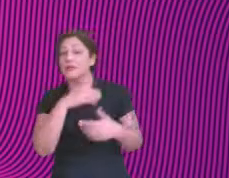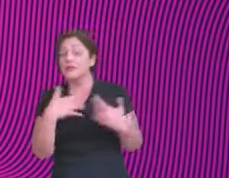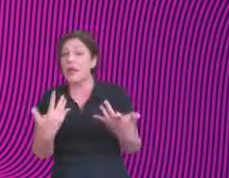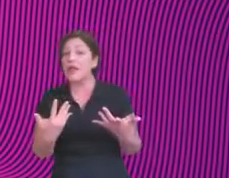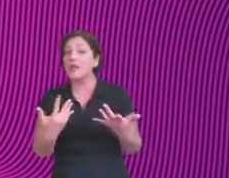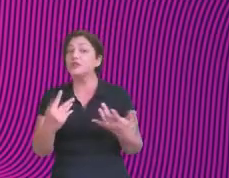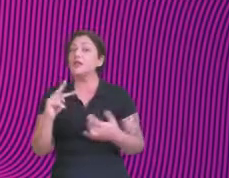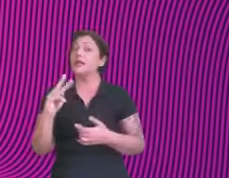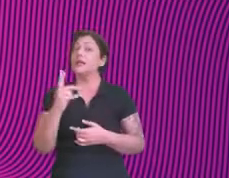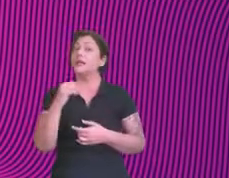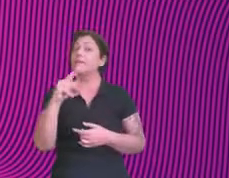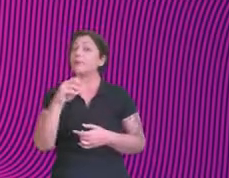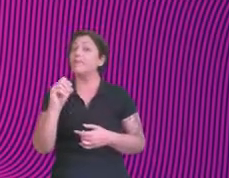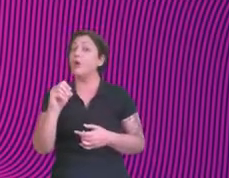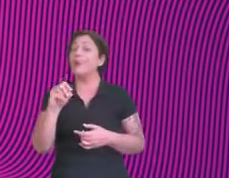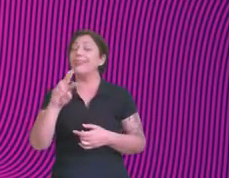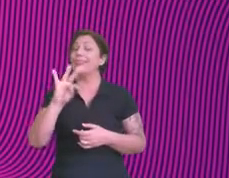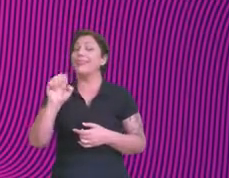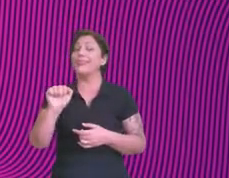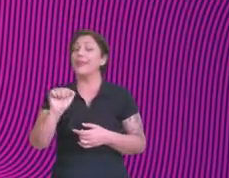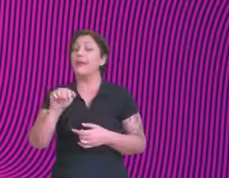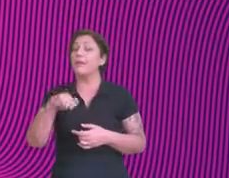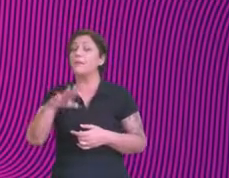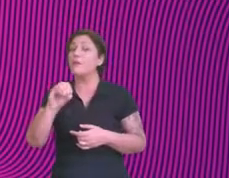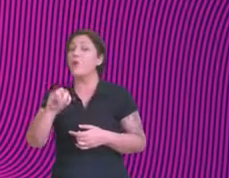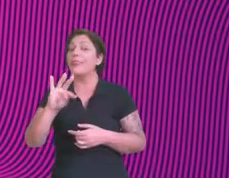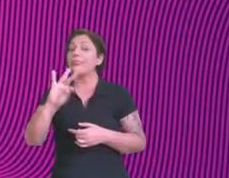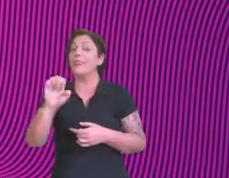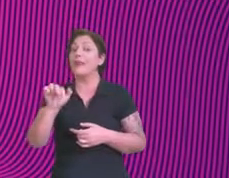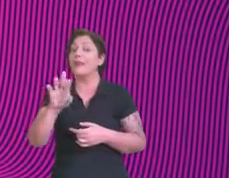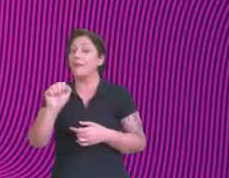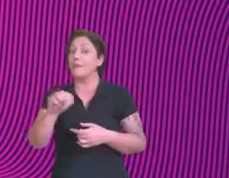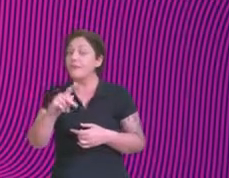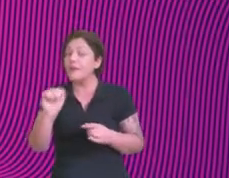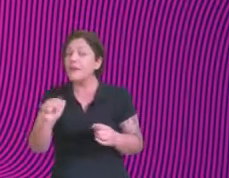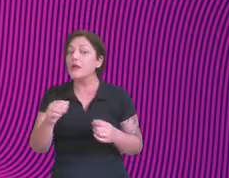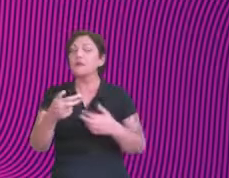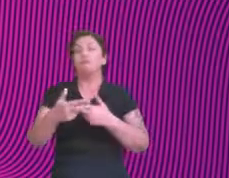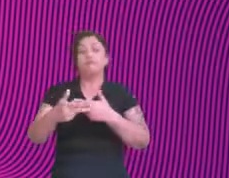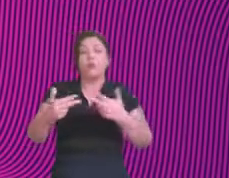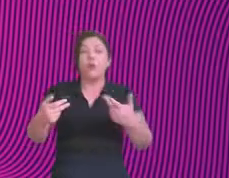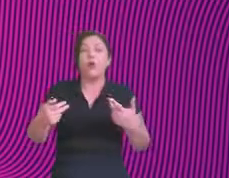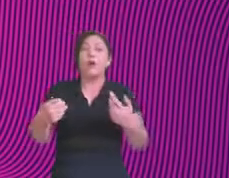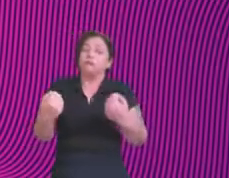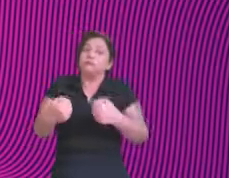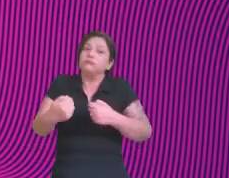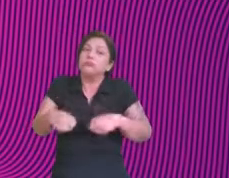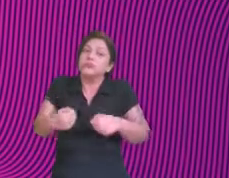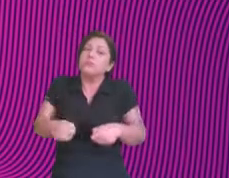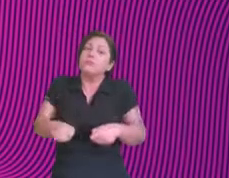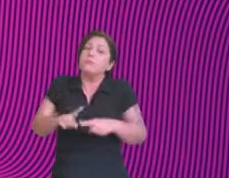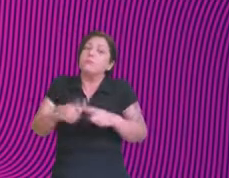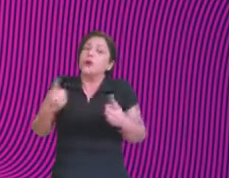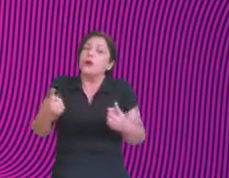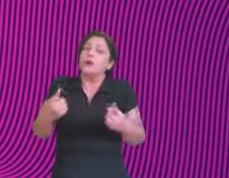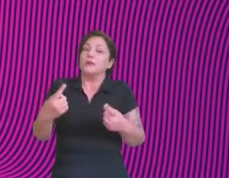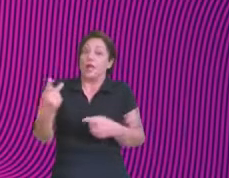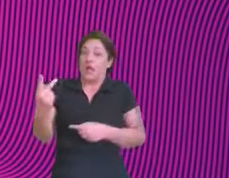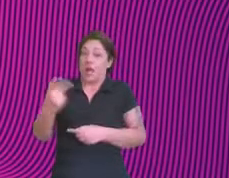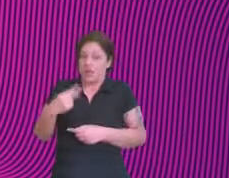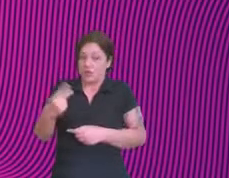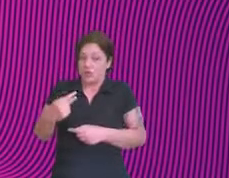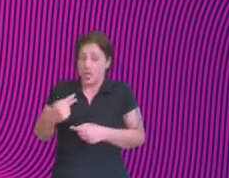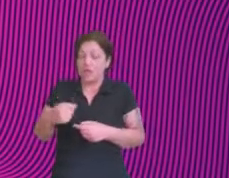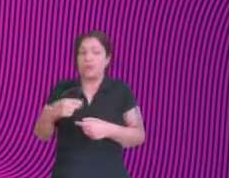não veio para retirar a hipertermoquimioterapia no cólon, que também não é a minha maior área de atuação, mas eu acho que